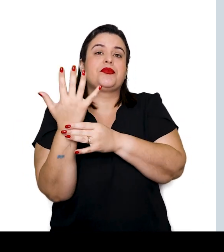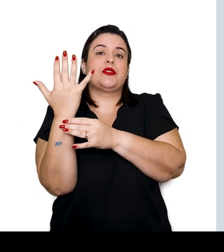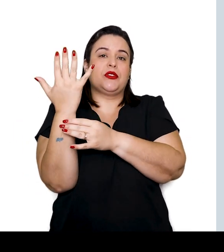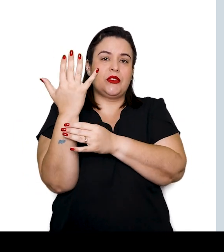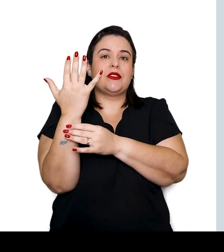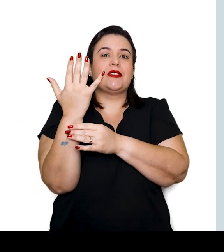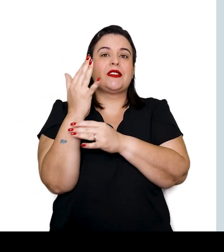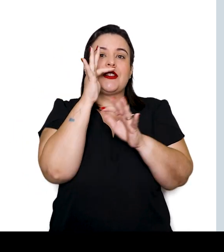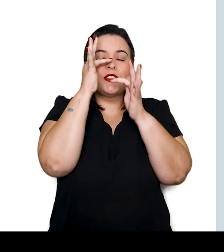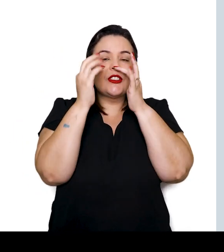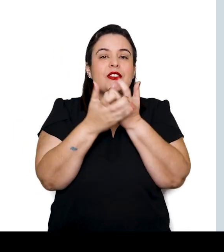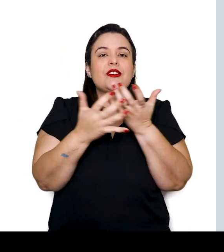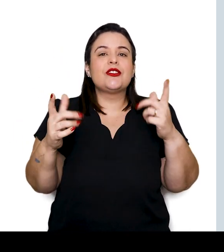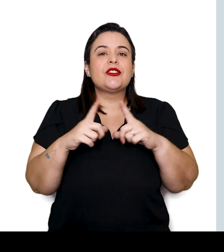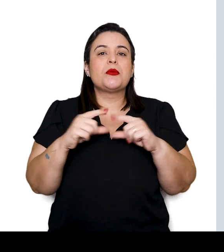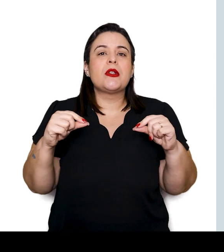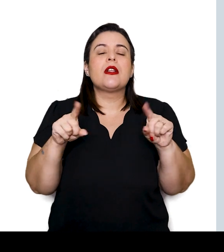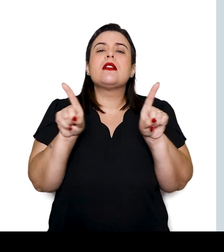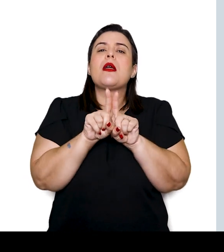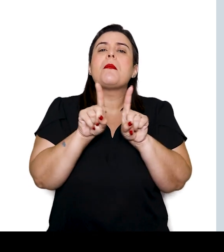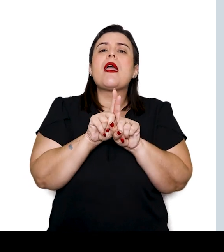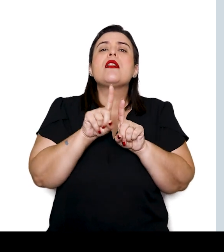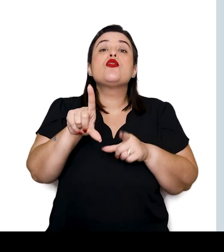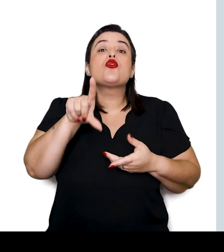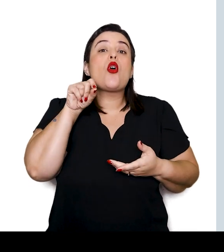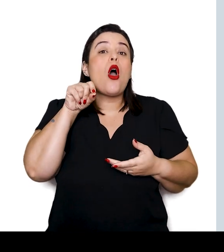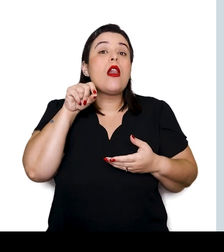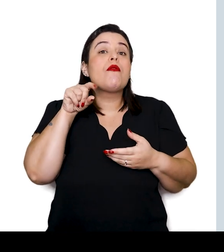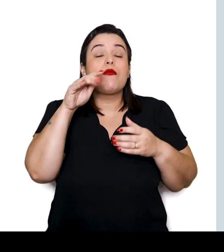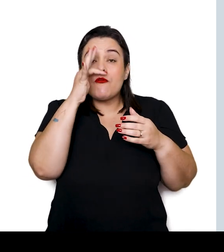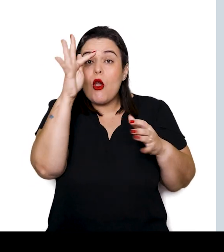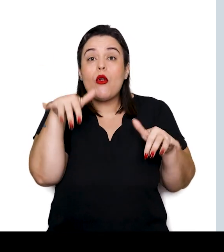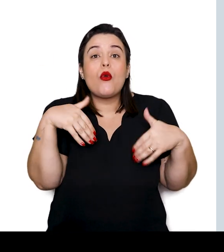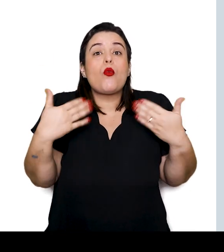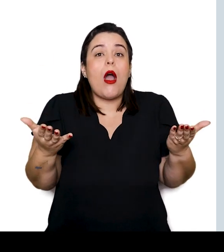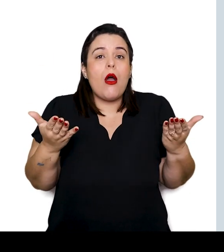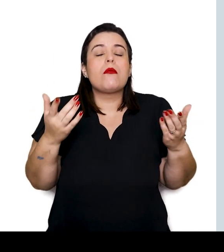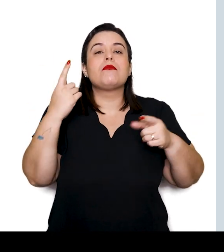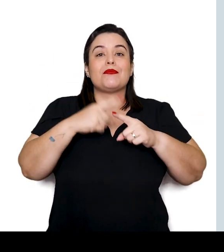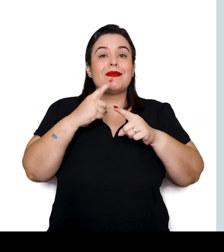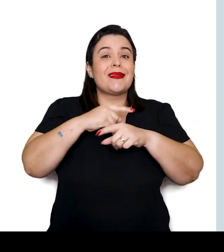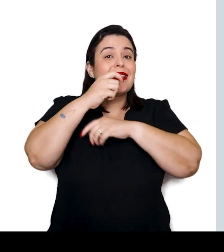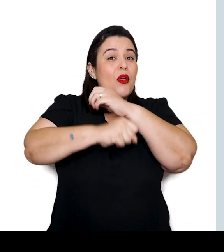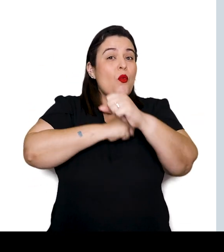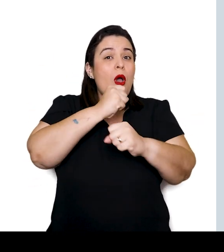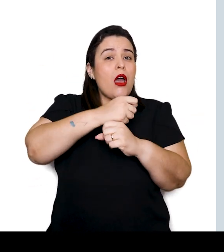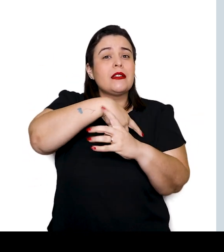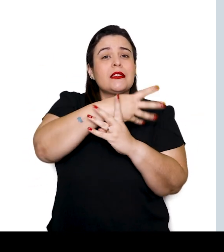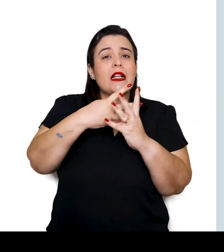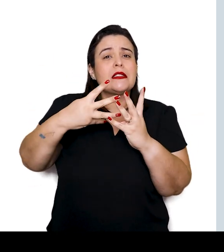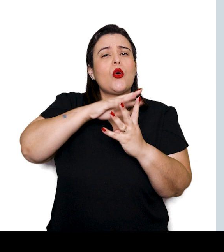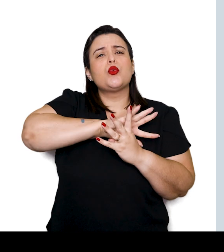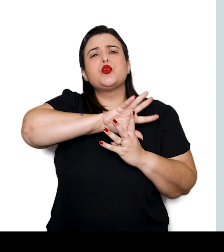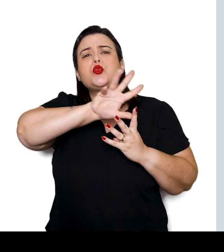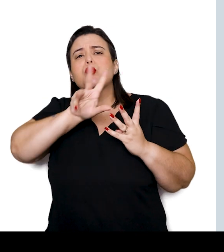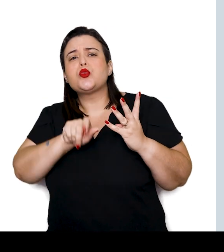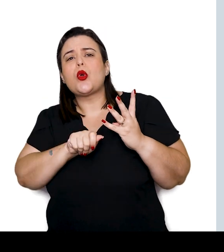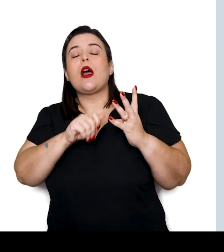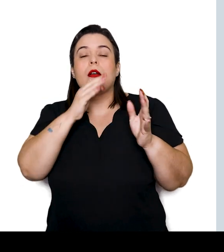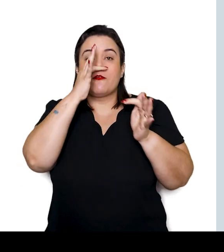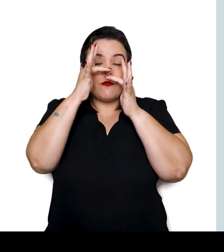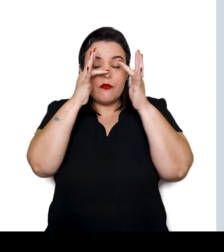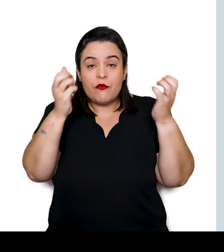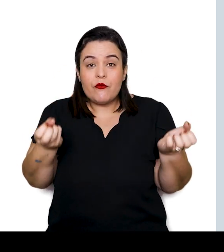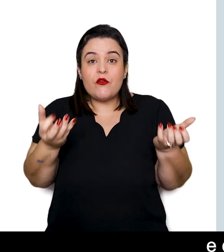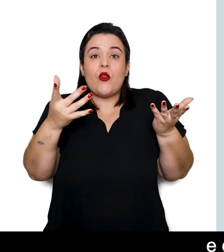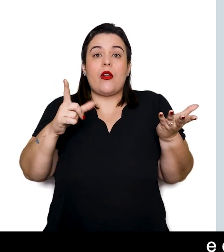jardins japoneses, e também pela escolha das espécies plantadas, de forma que o jardim estivesse florido em todas as